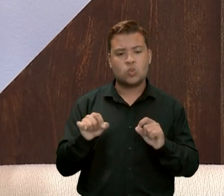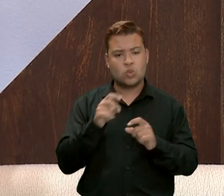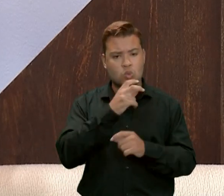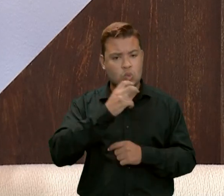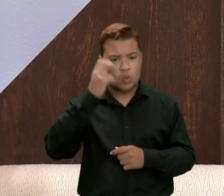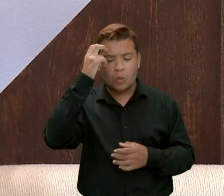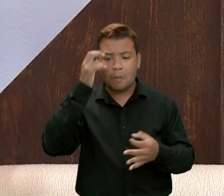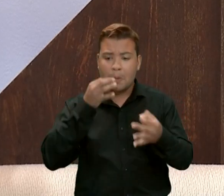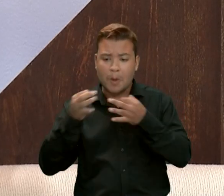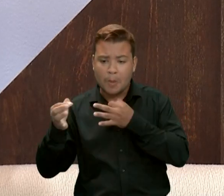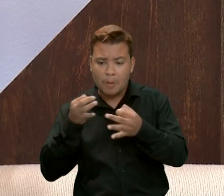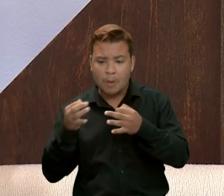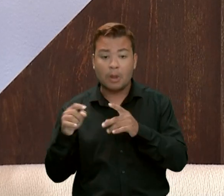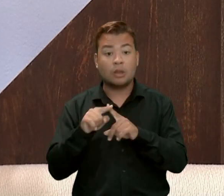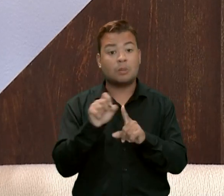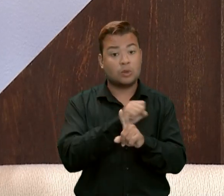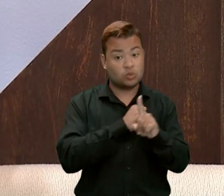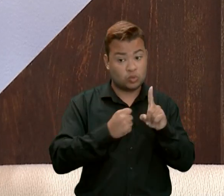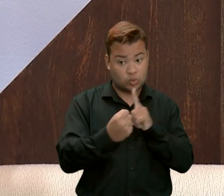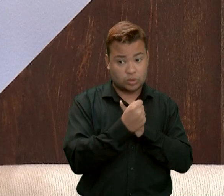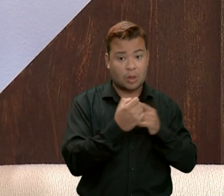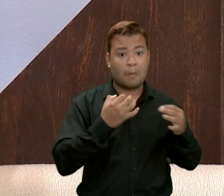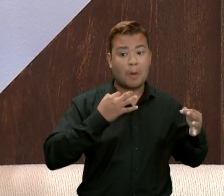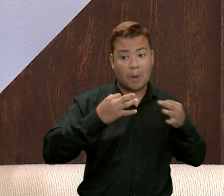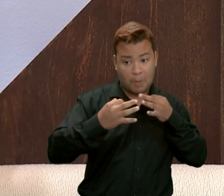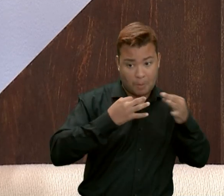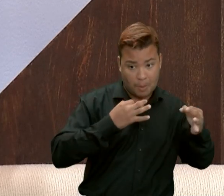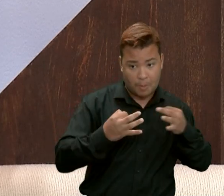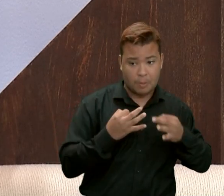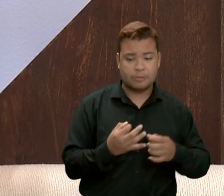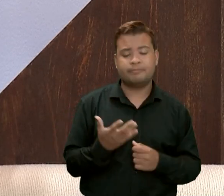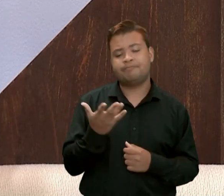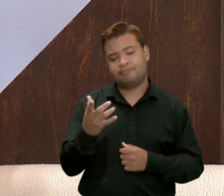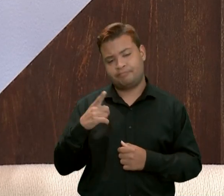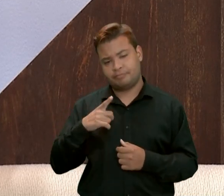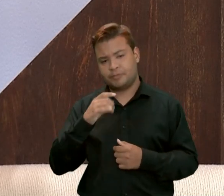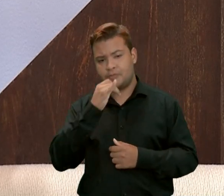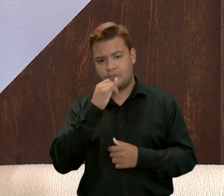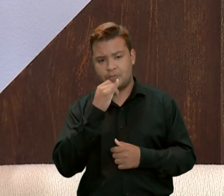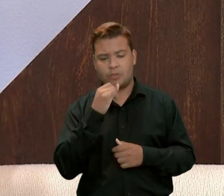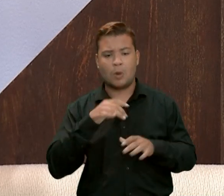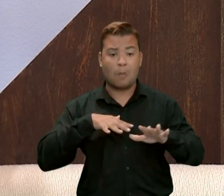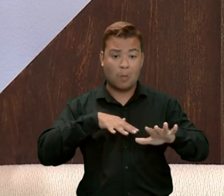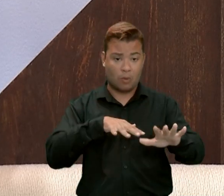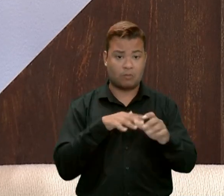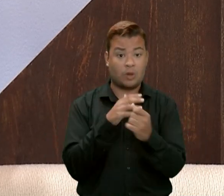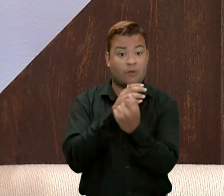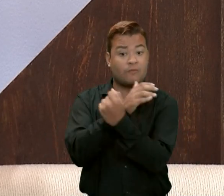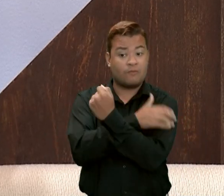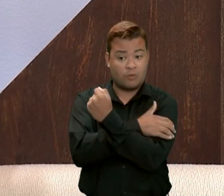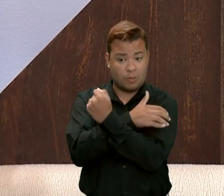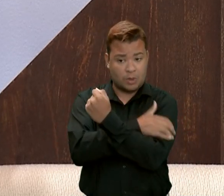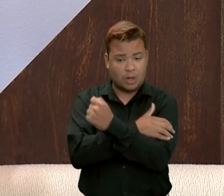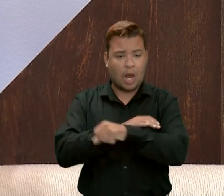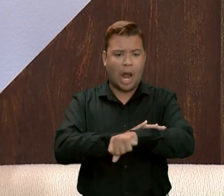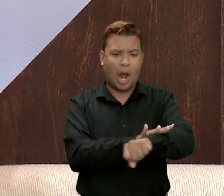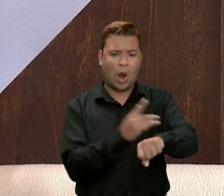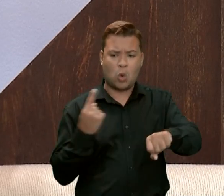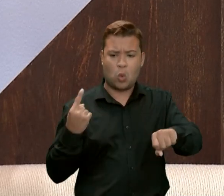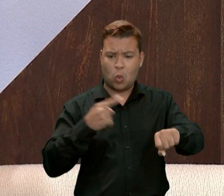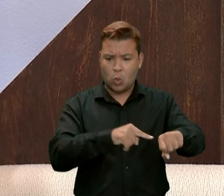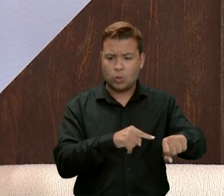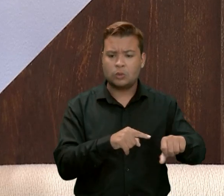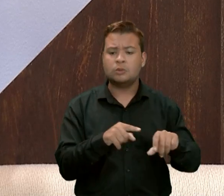uma crítica social. Nesse sentido, é que movimentos como o feminismo, o antirracismo,